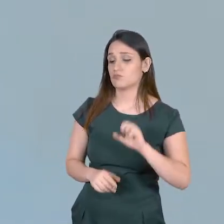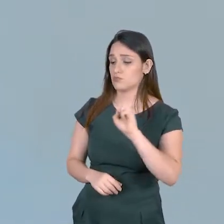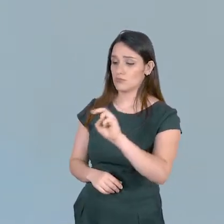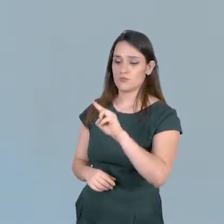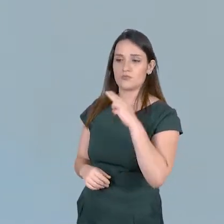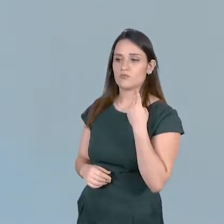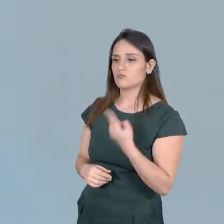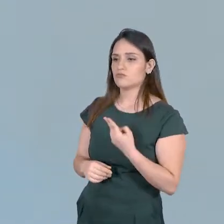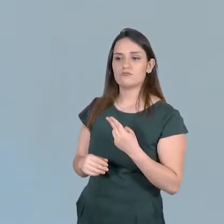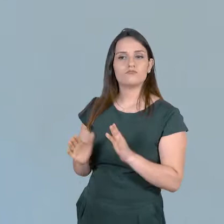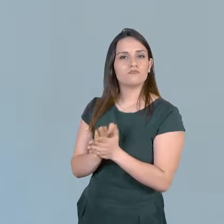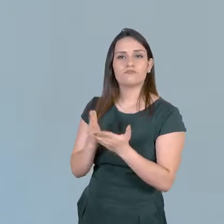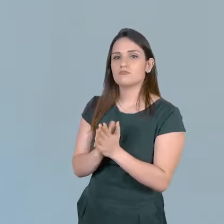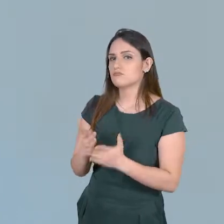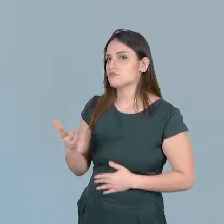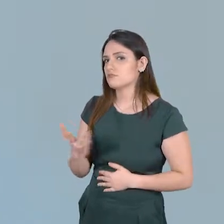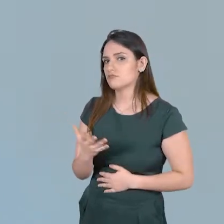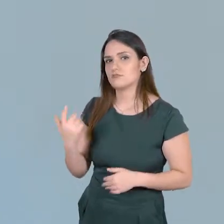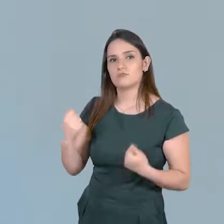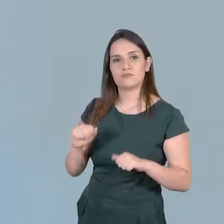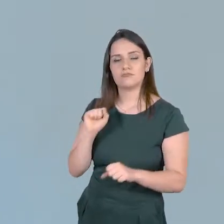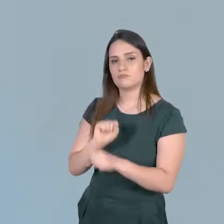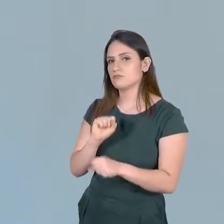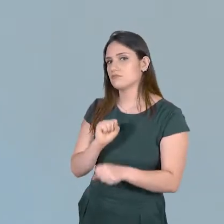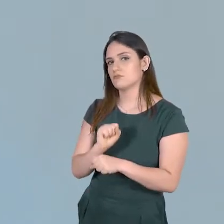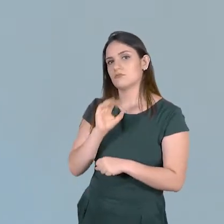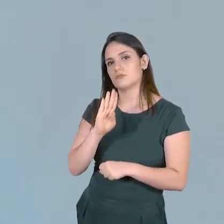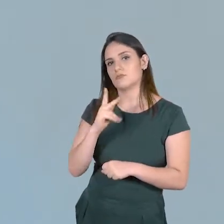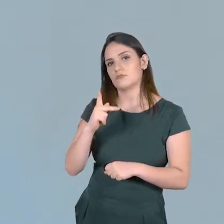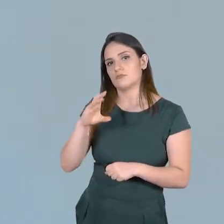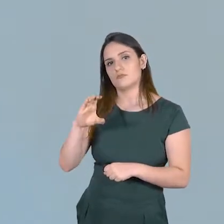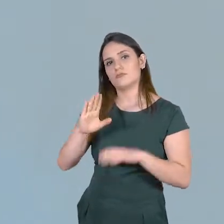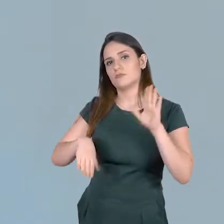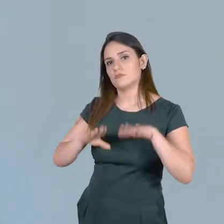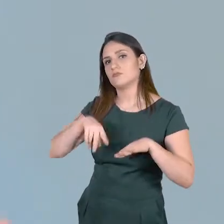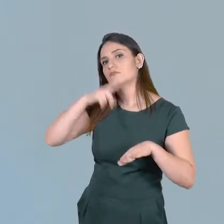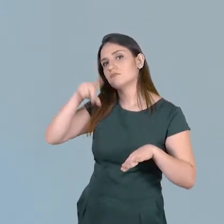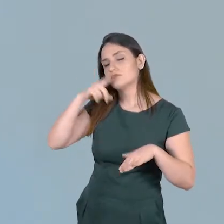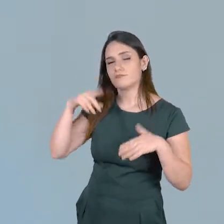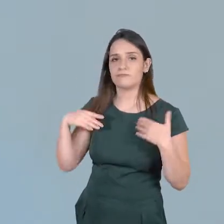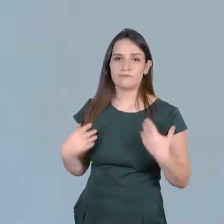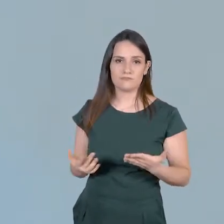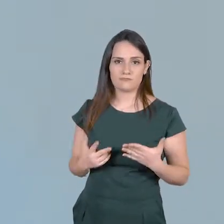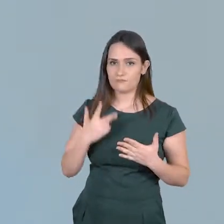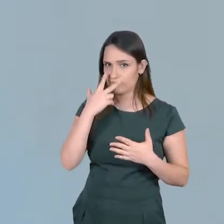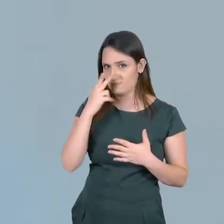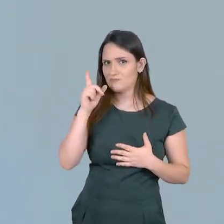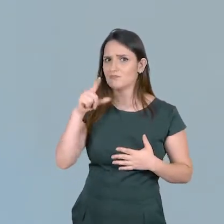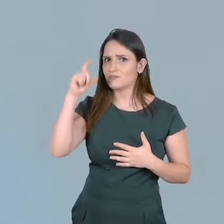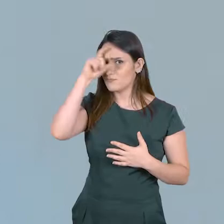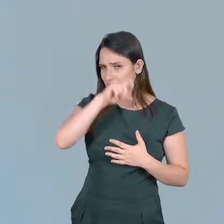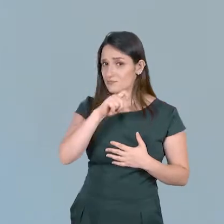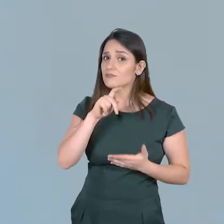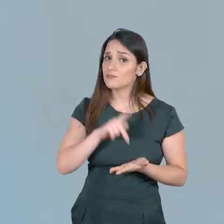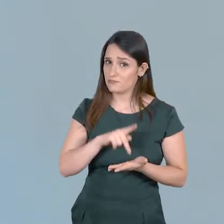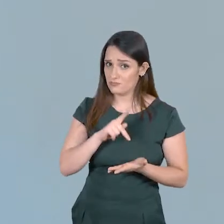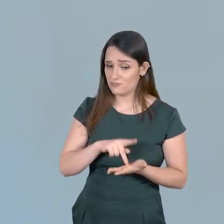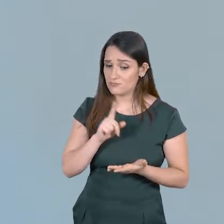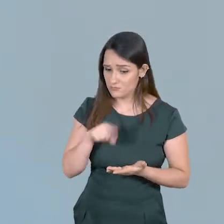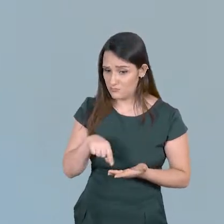ficar também à mercê de um BPC que talvez elas não consigam. Parece muito drástico, mas eu estou sendo